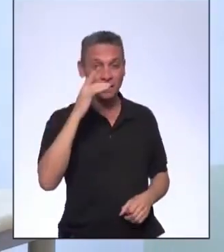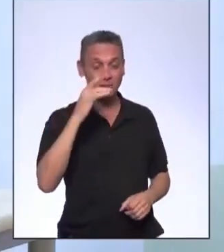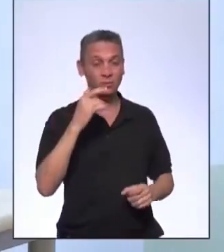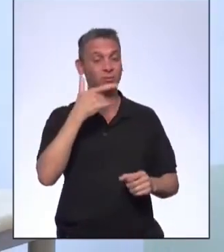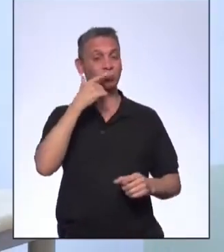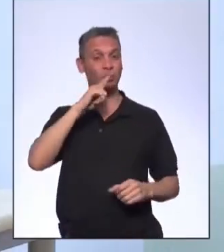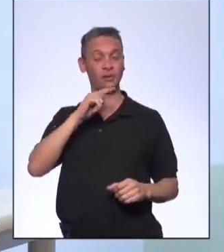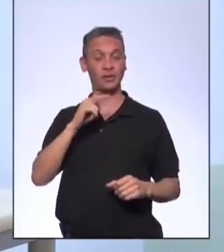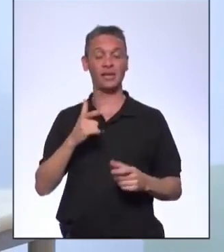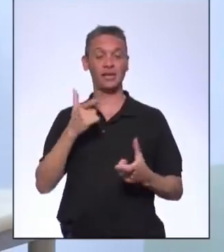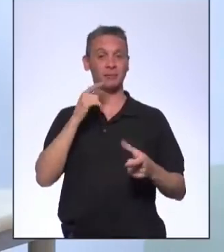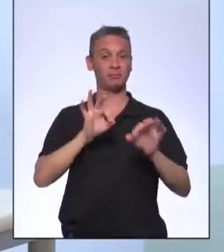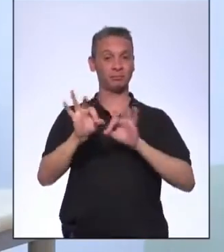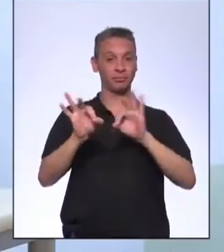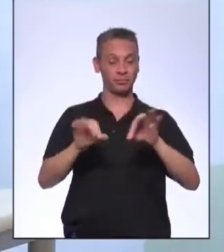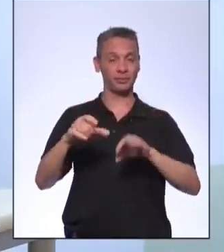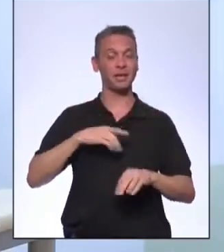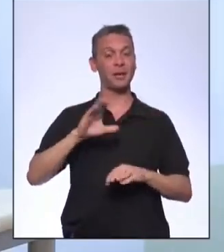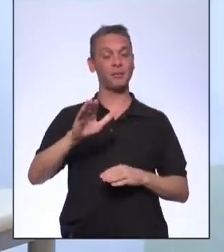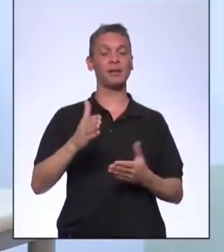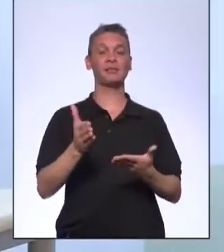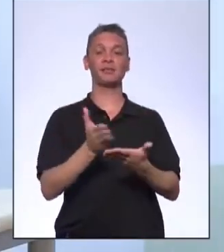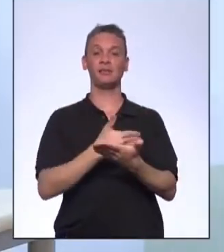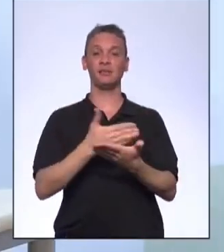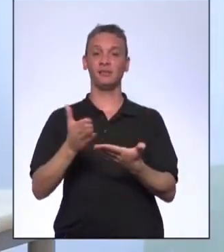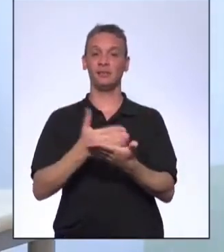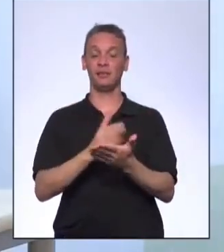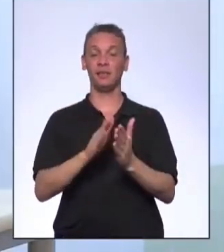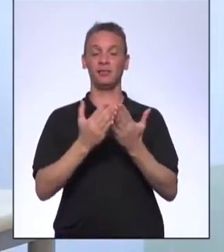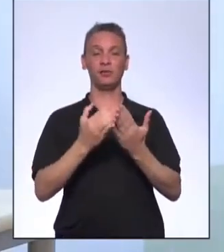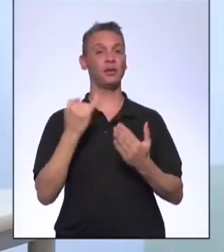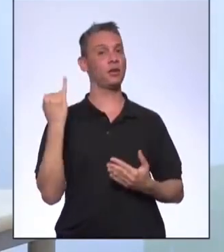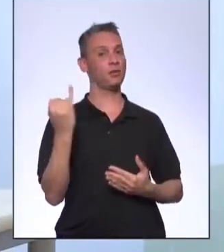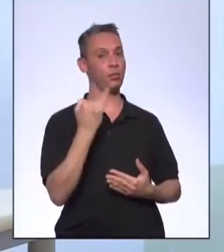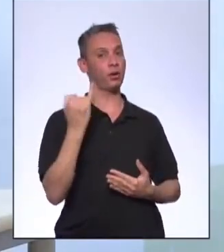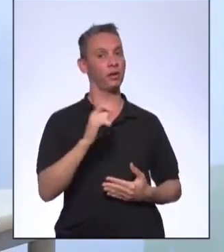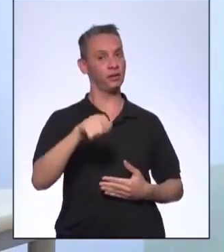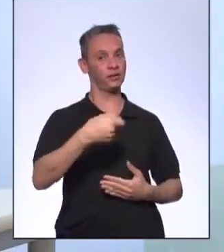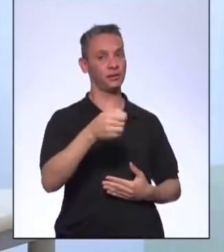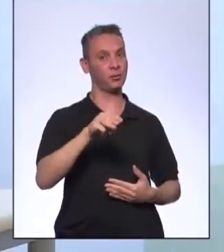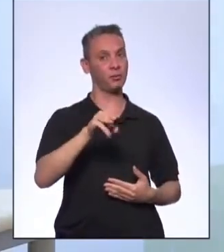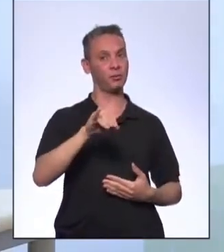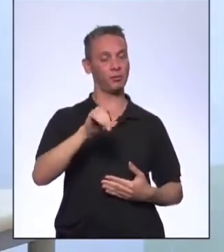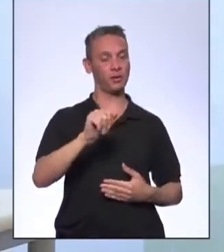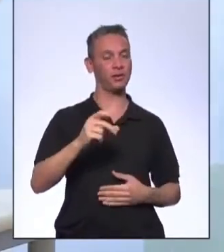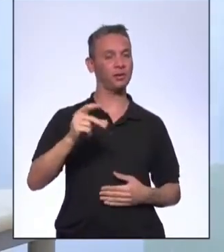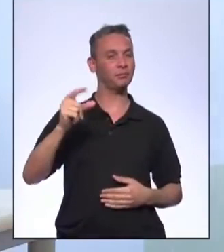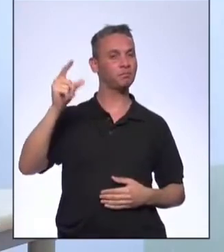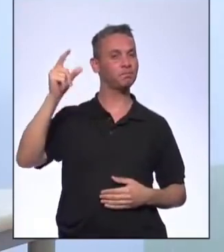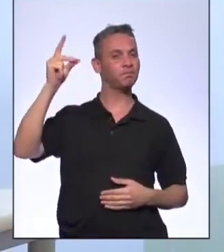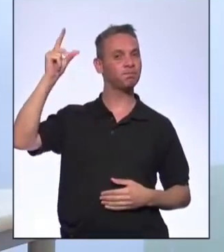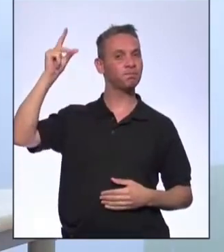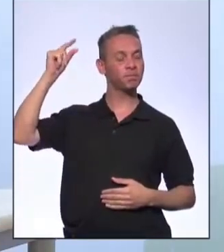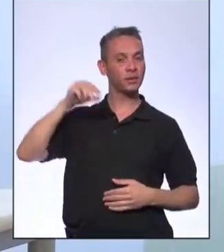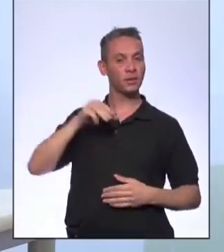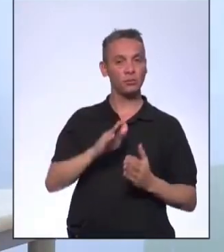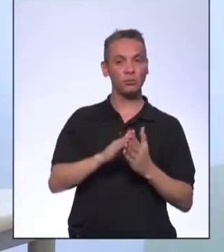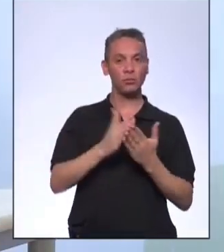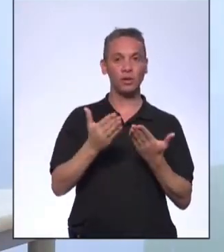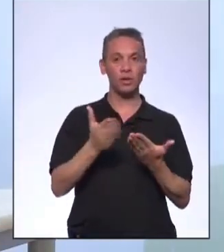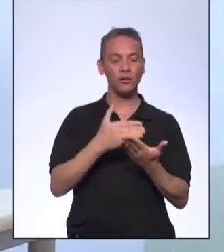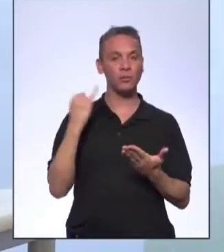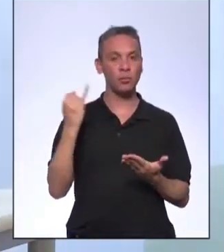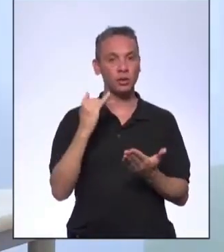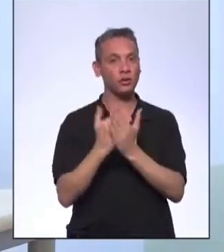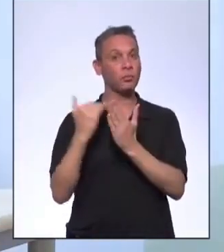é mais fácil o acesso, mas eles são mídias e são importantíssimos. Né? Eles tinham um papel muito maior, é claro, quando a gente não tinha